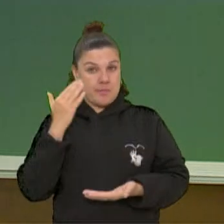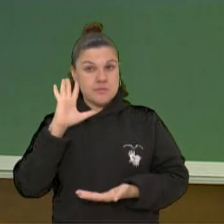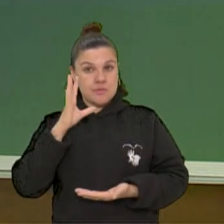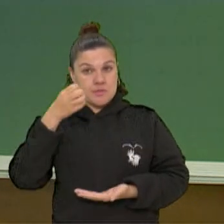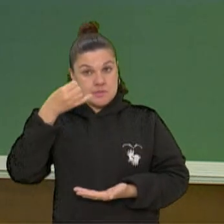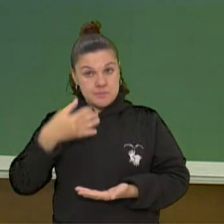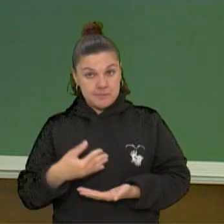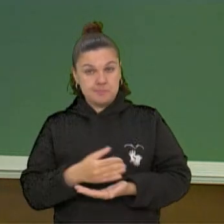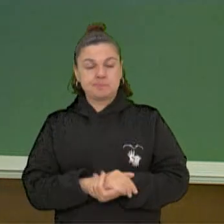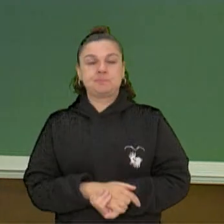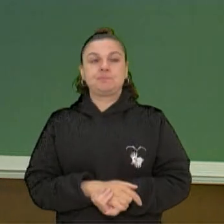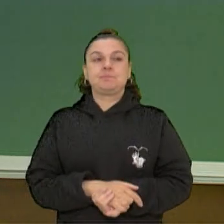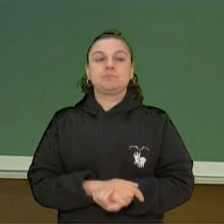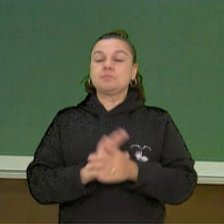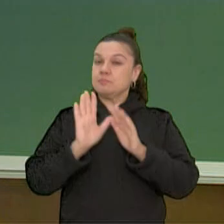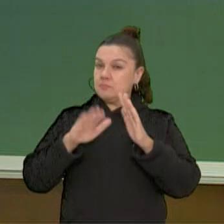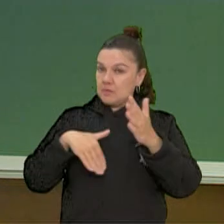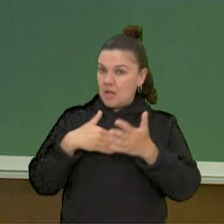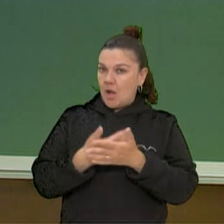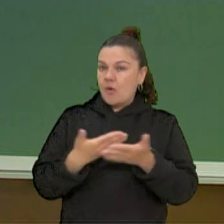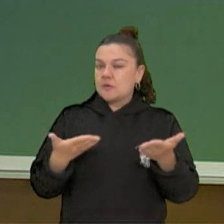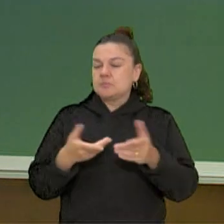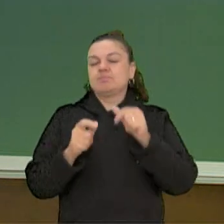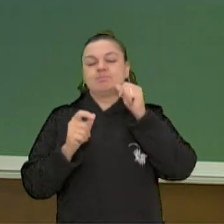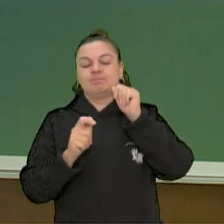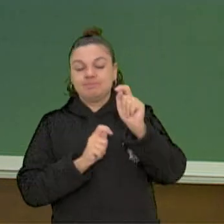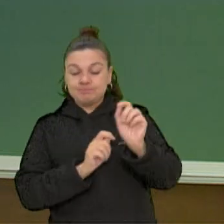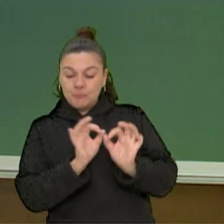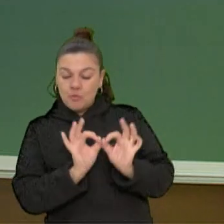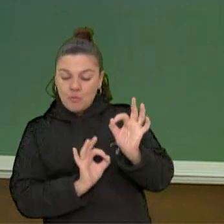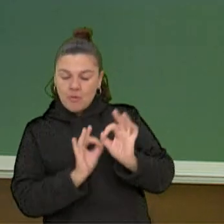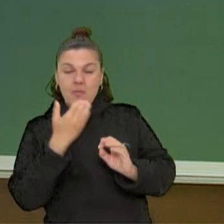anteriores, que vem sendo buscada uma solução.